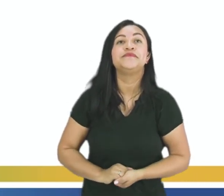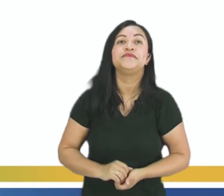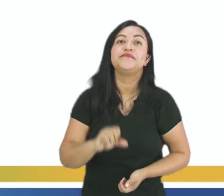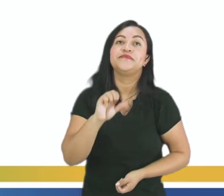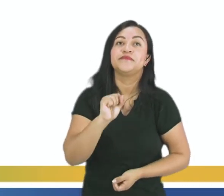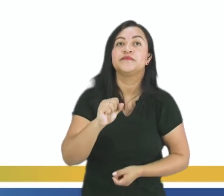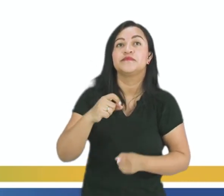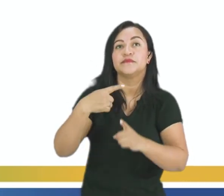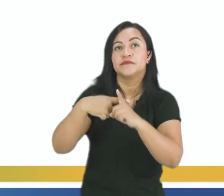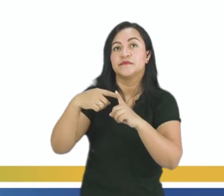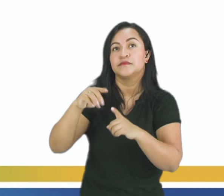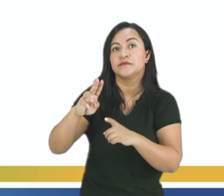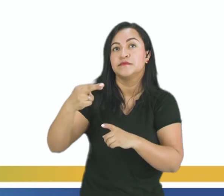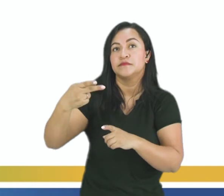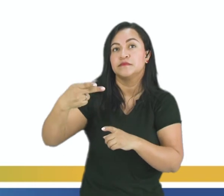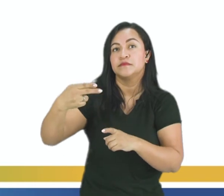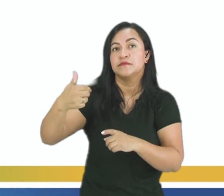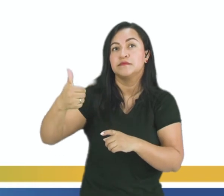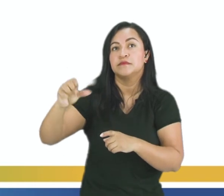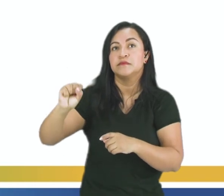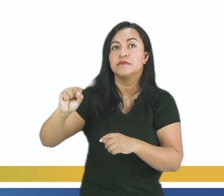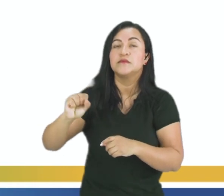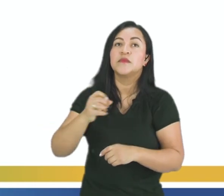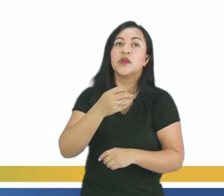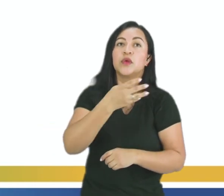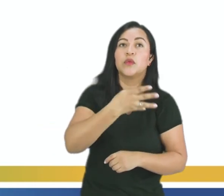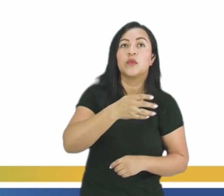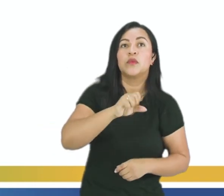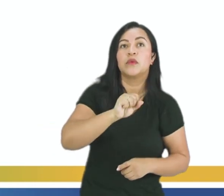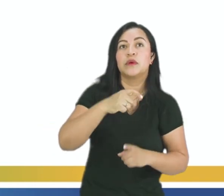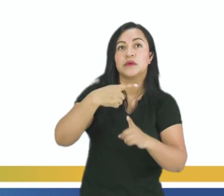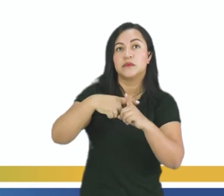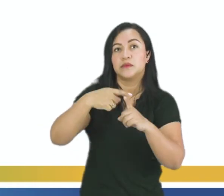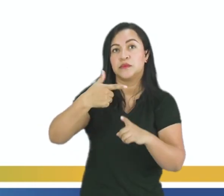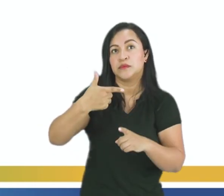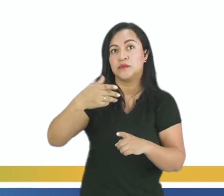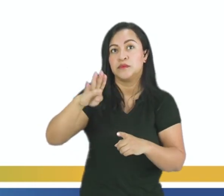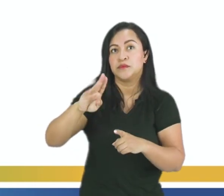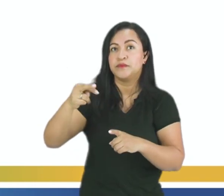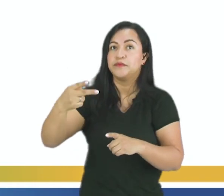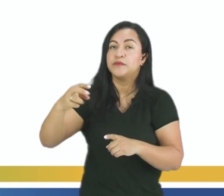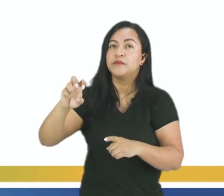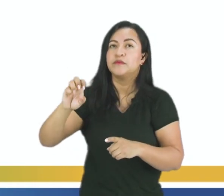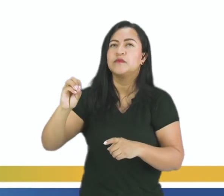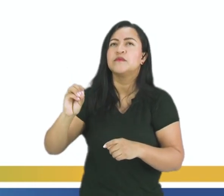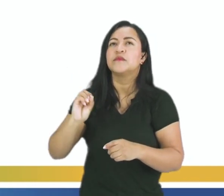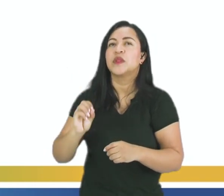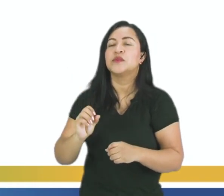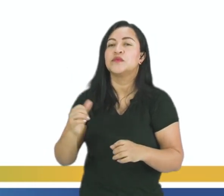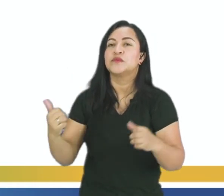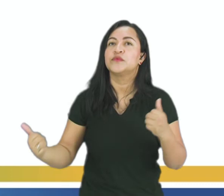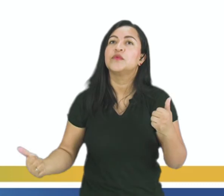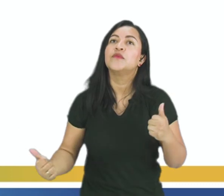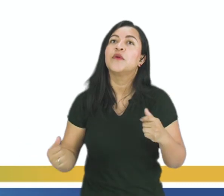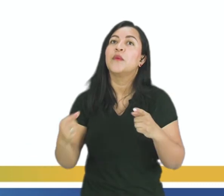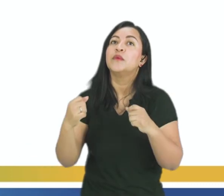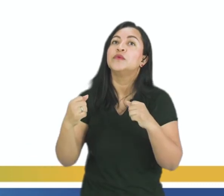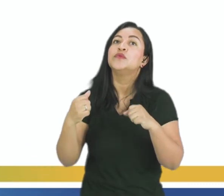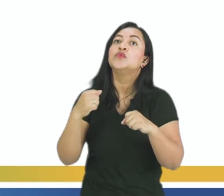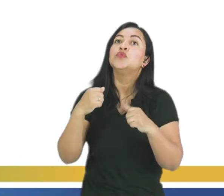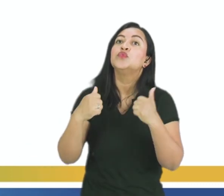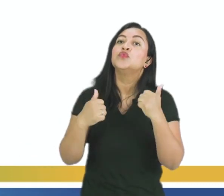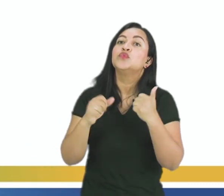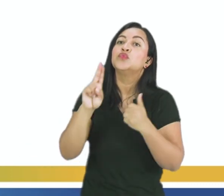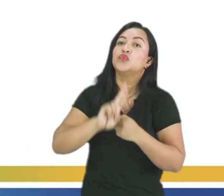mais B igual a 18 e 4S mais 2B igual a 50. Neste caso, nós vamos utilizar o método da adição para